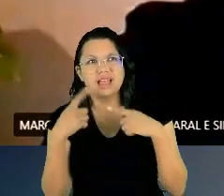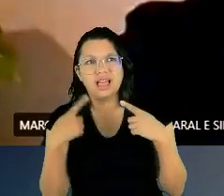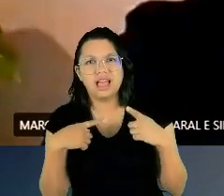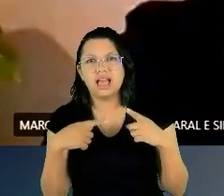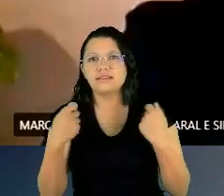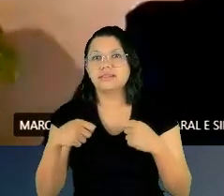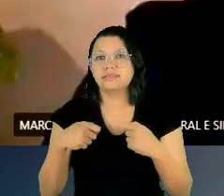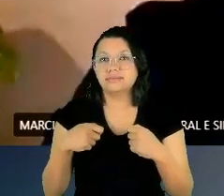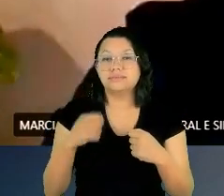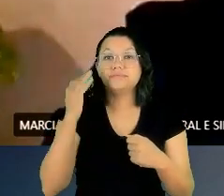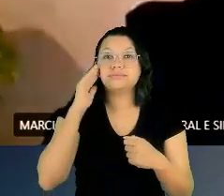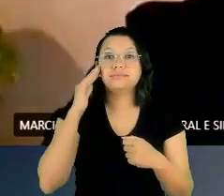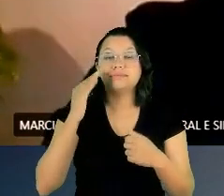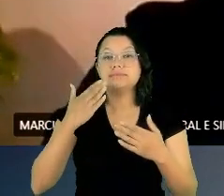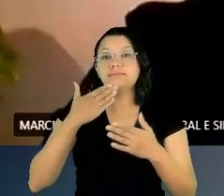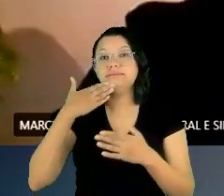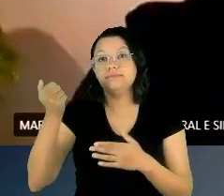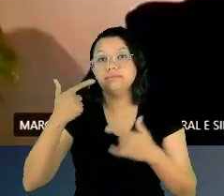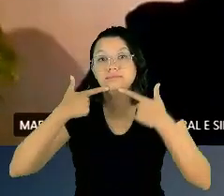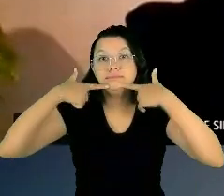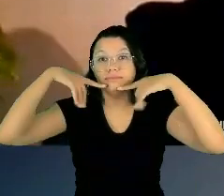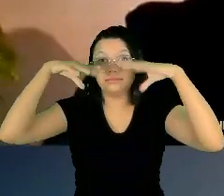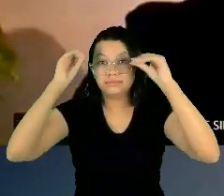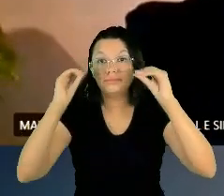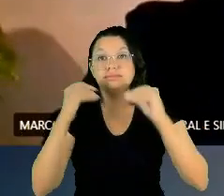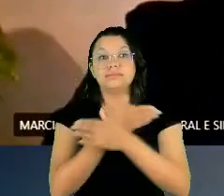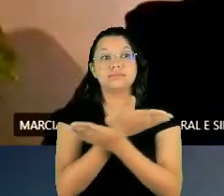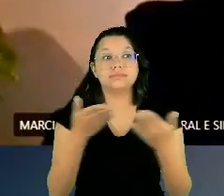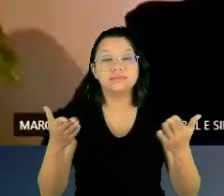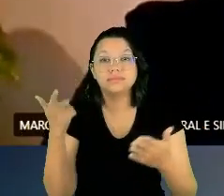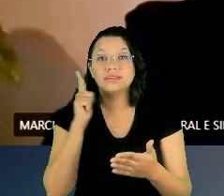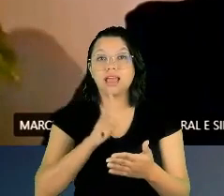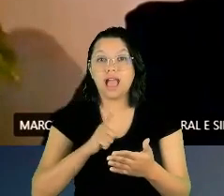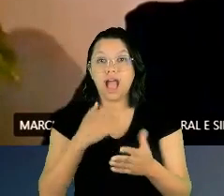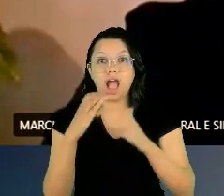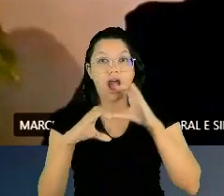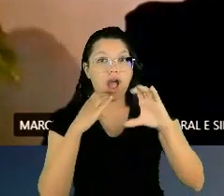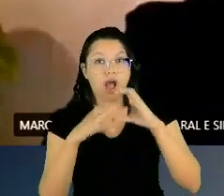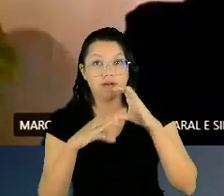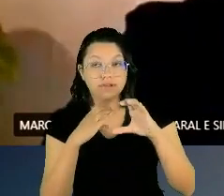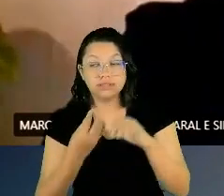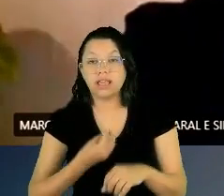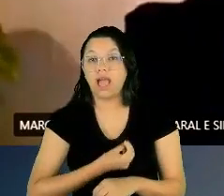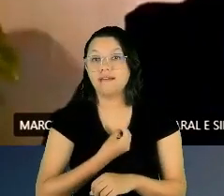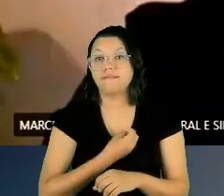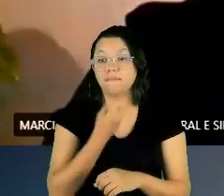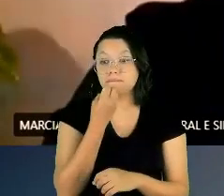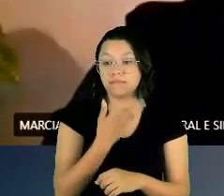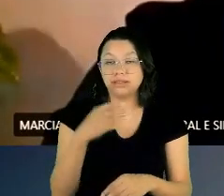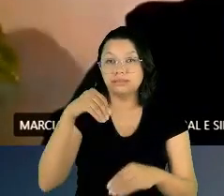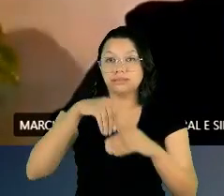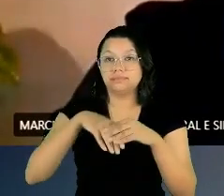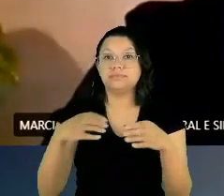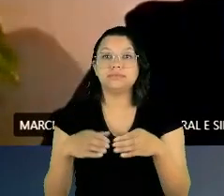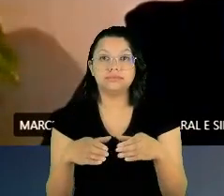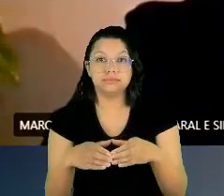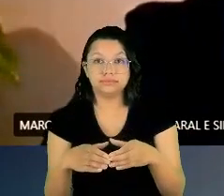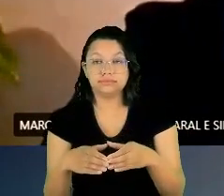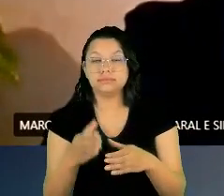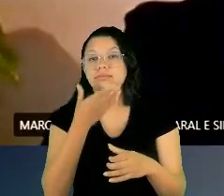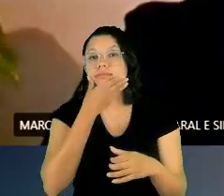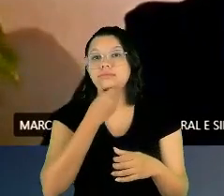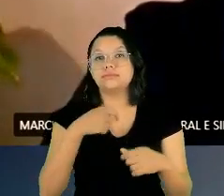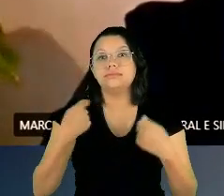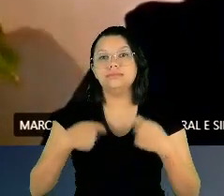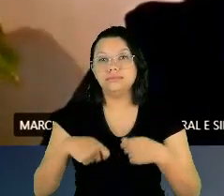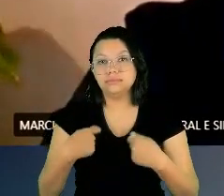que entender e comunicar com o grupo, para que todo mundo conseguisse conviver de forma harmônica, na tribo, né? E o homem